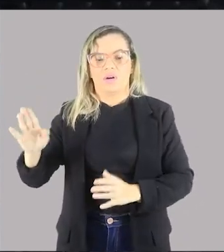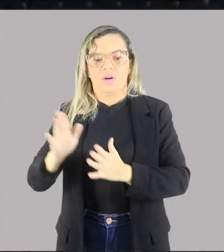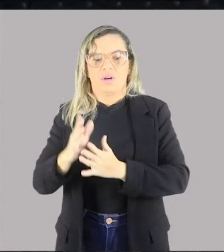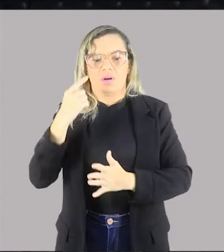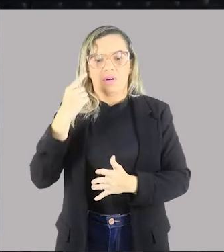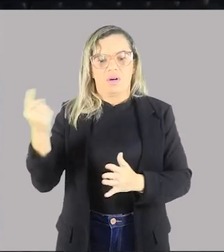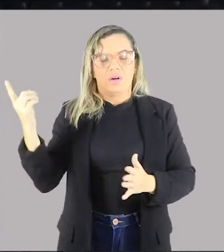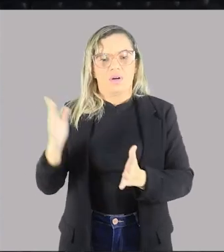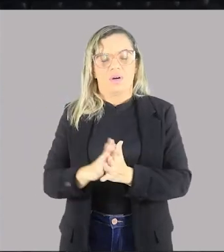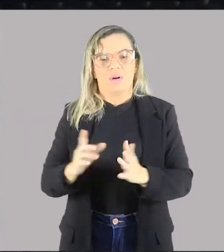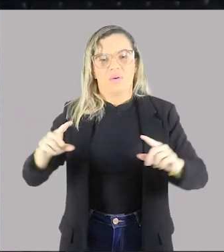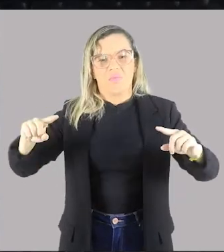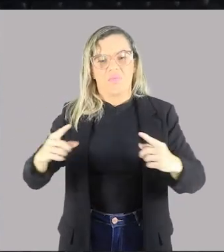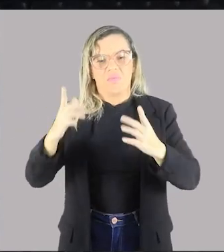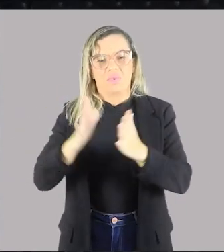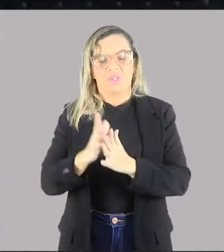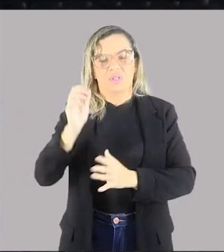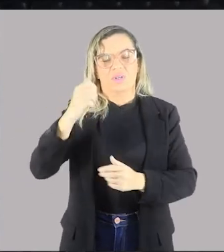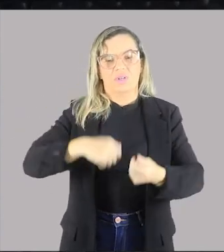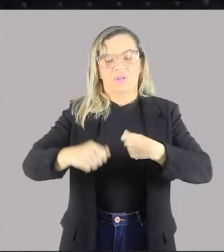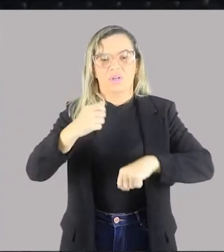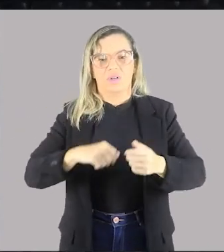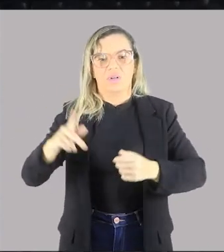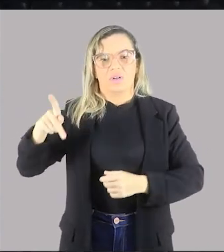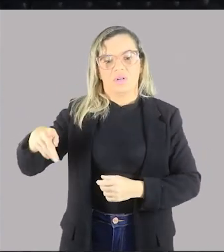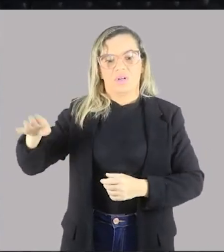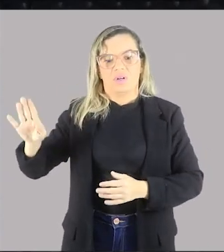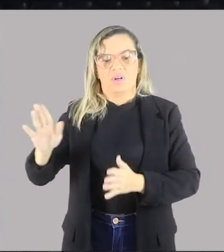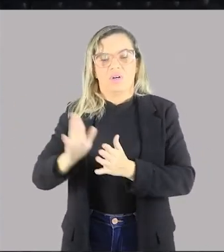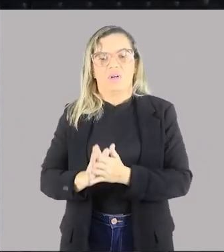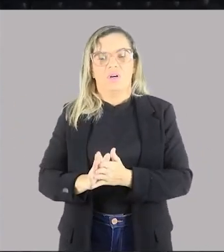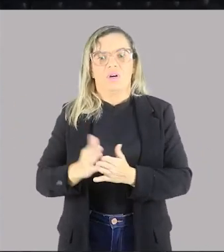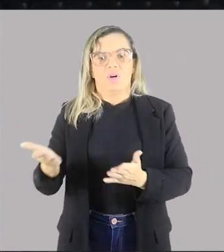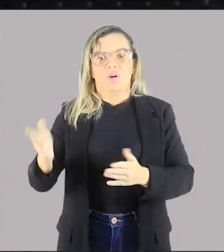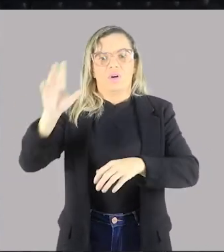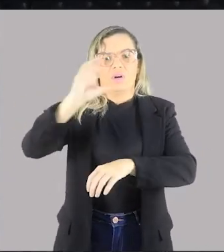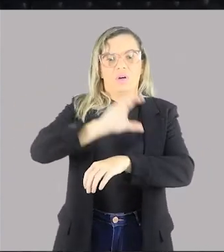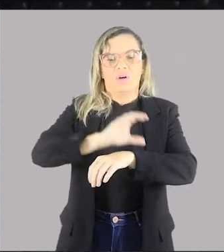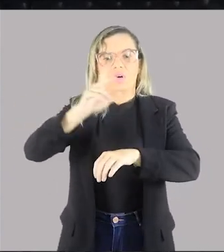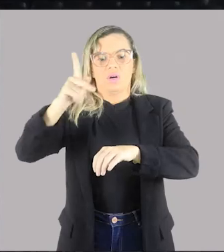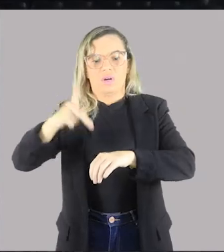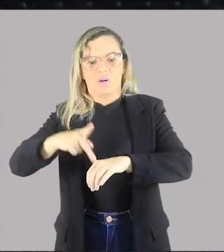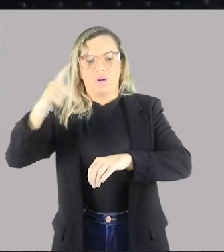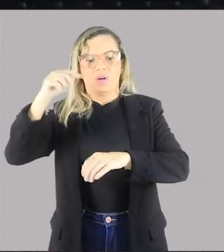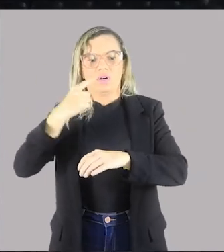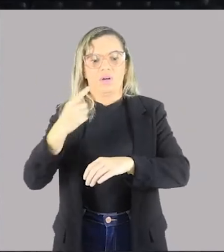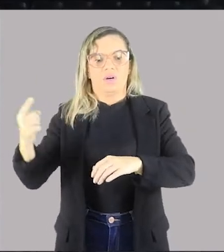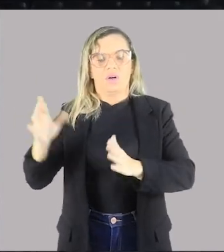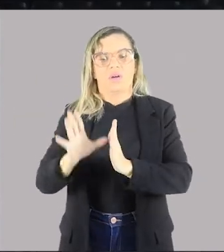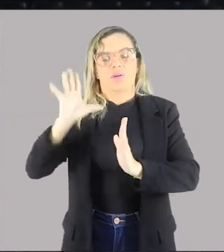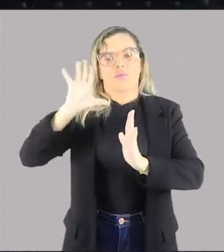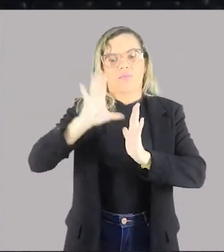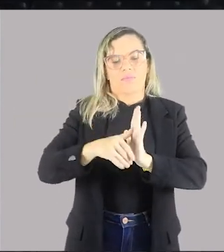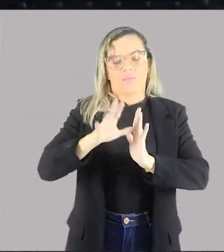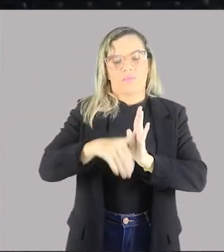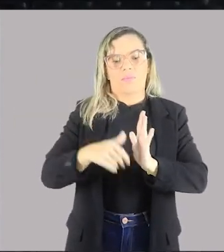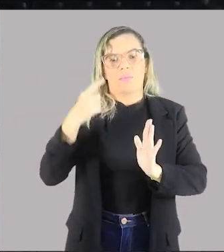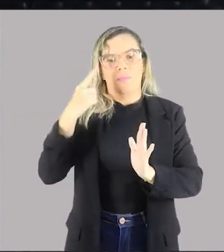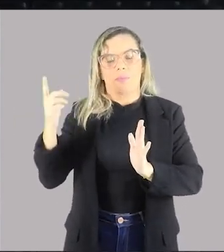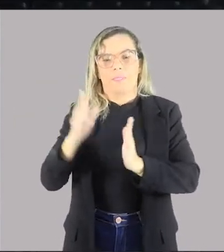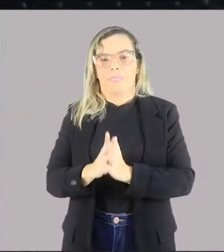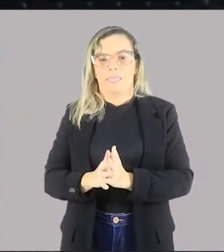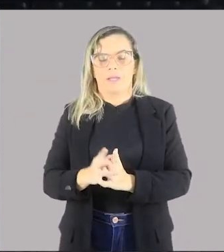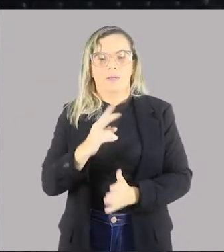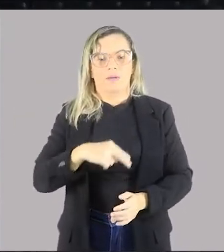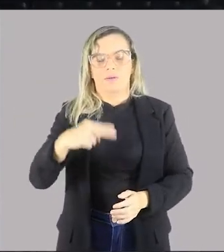crime contra a administração pública que estão no nosso Código Penal. Mas a corrupção, ela se adequa justamente a essa impossibilidade